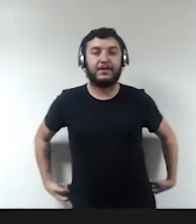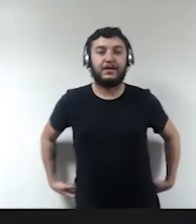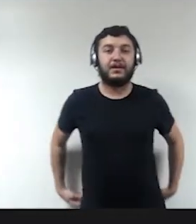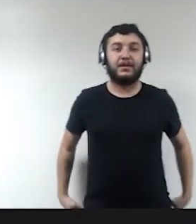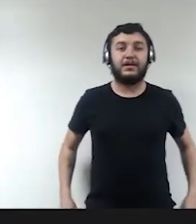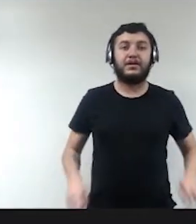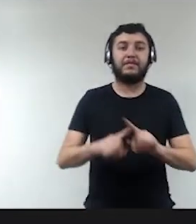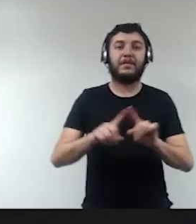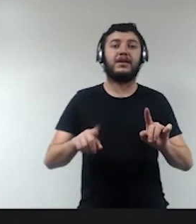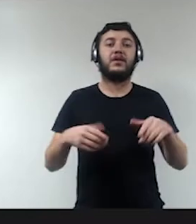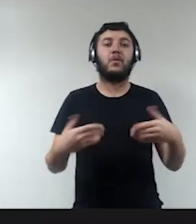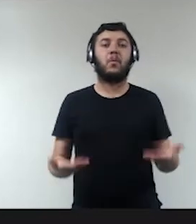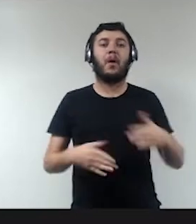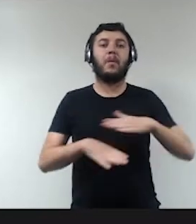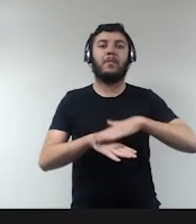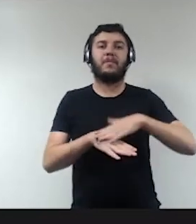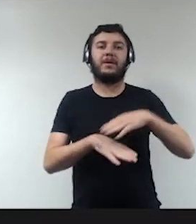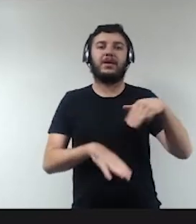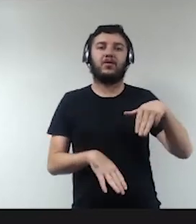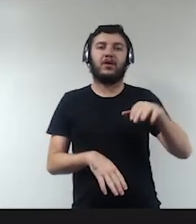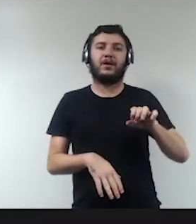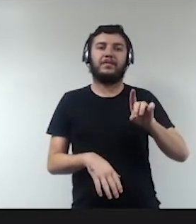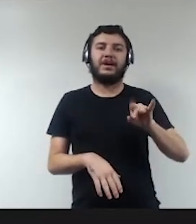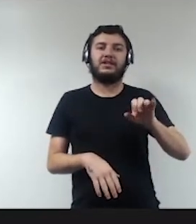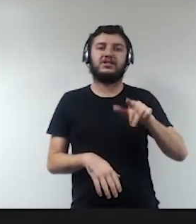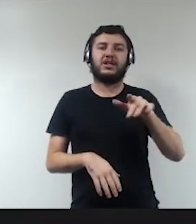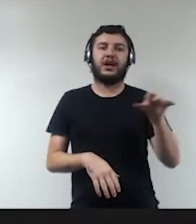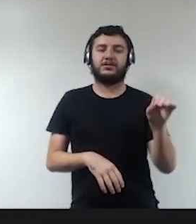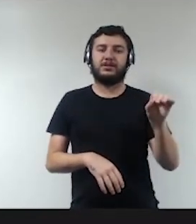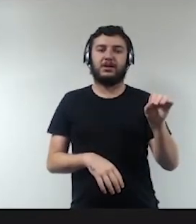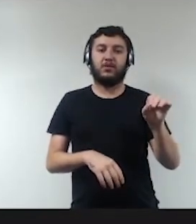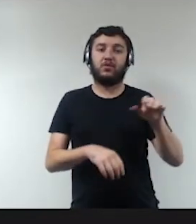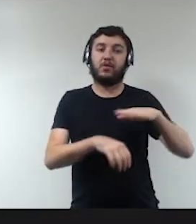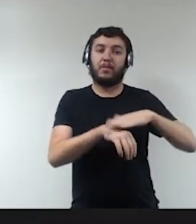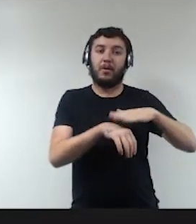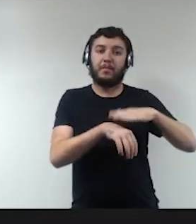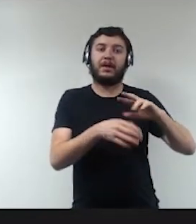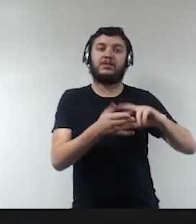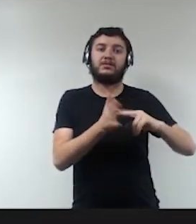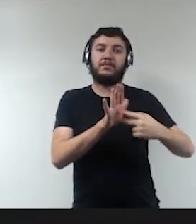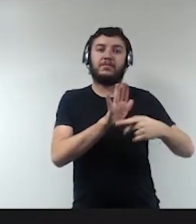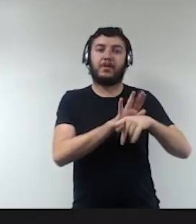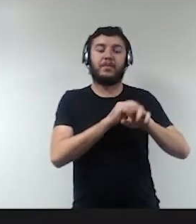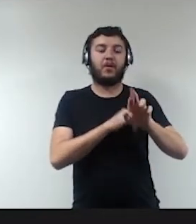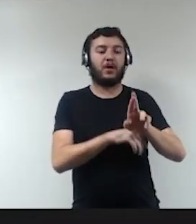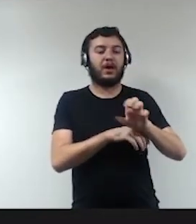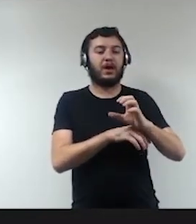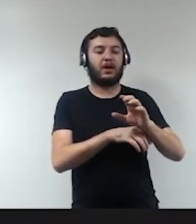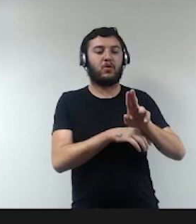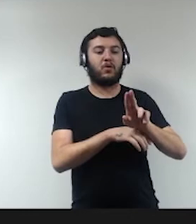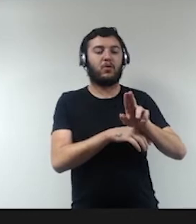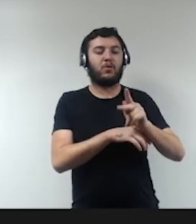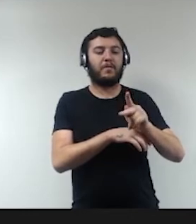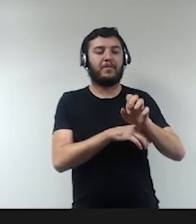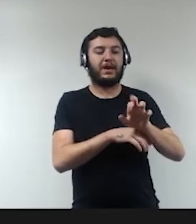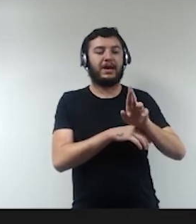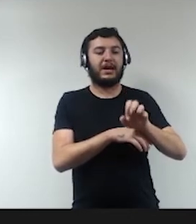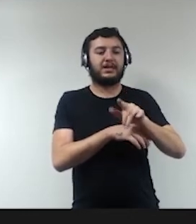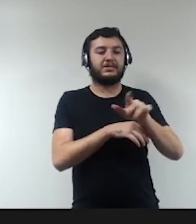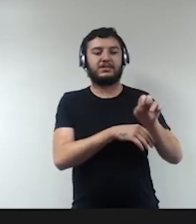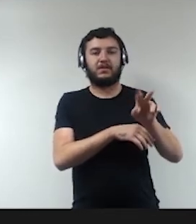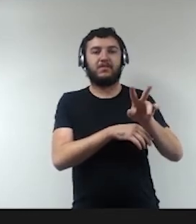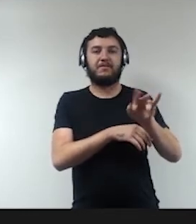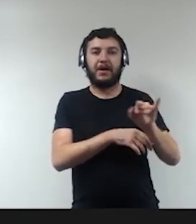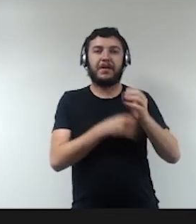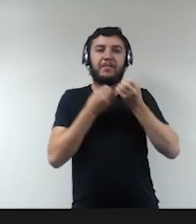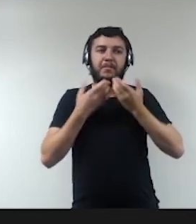mediação na recuperação é eficaz? E como lidar com os players,